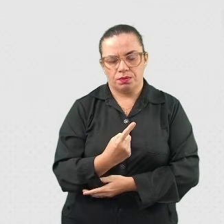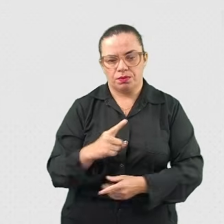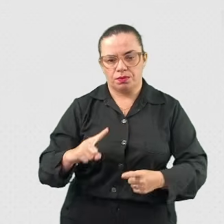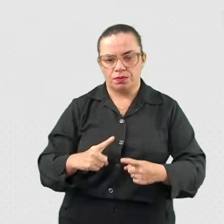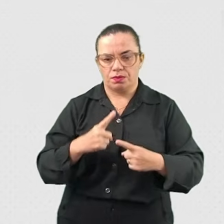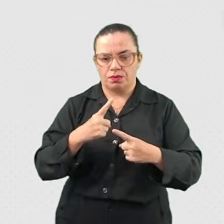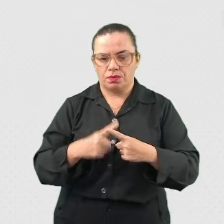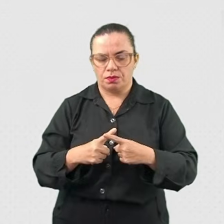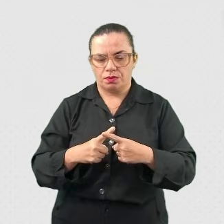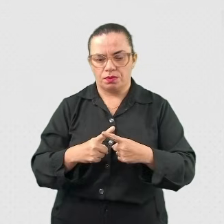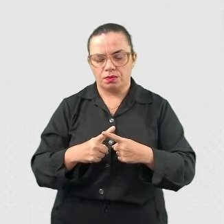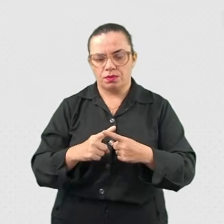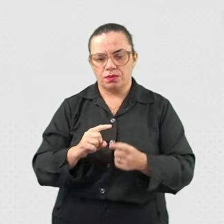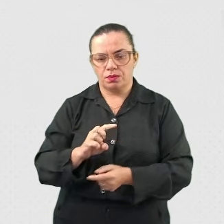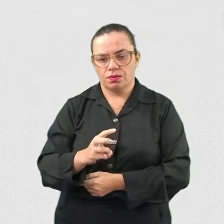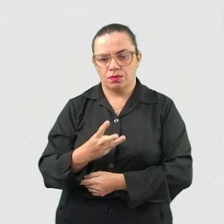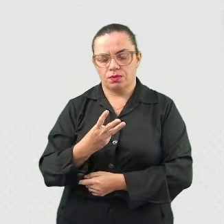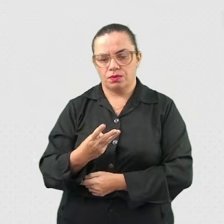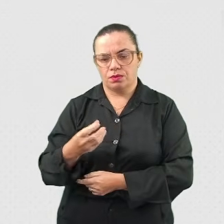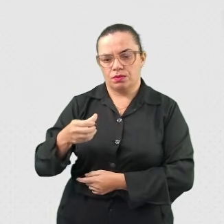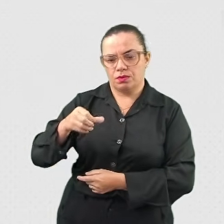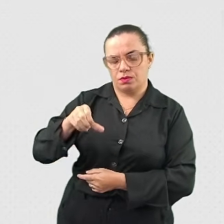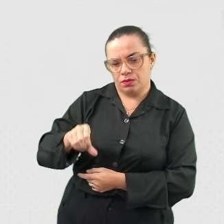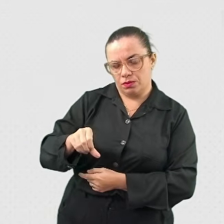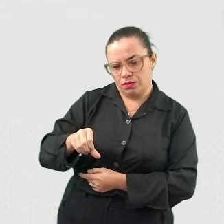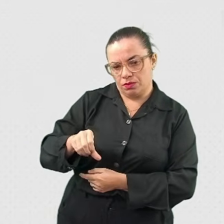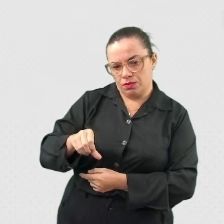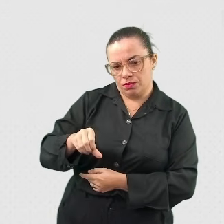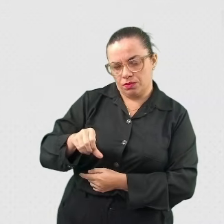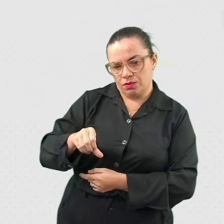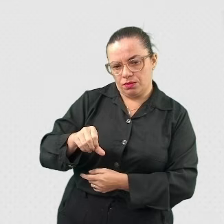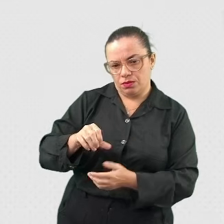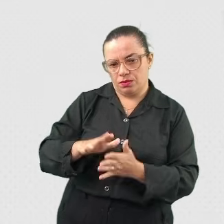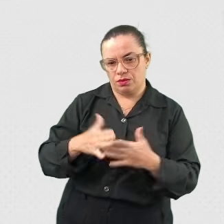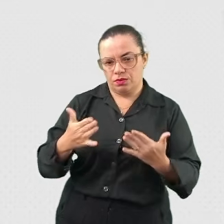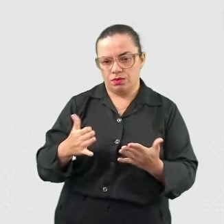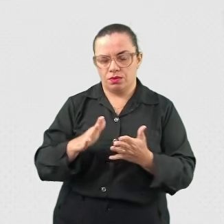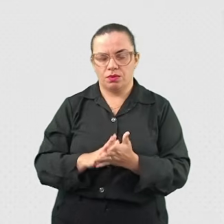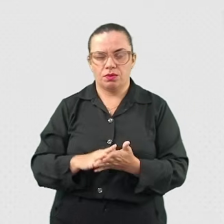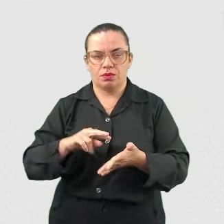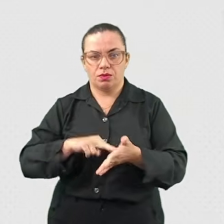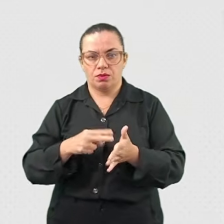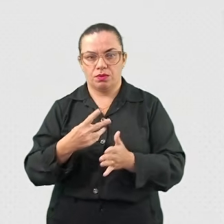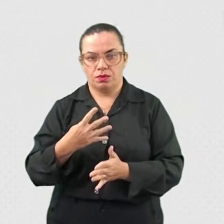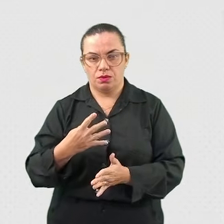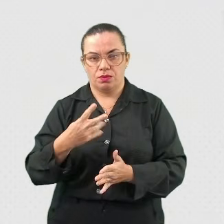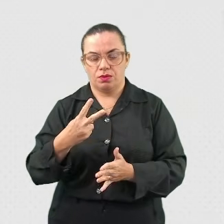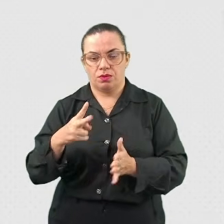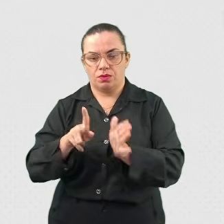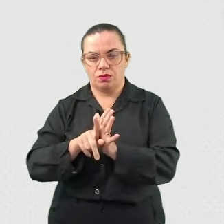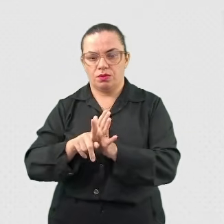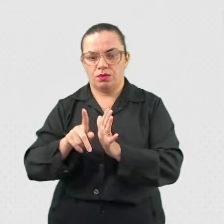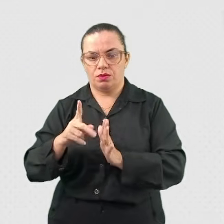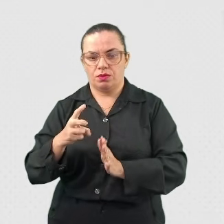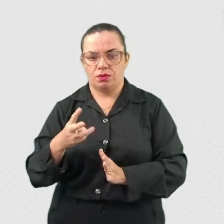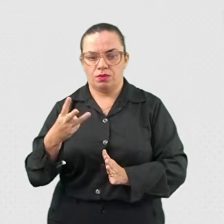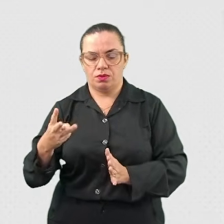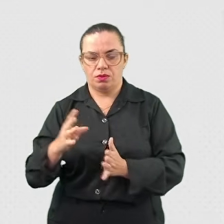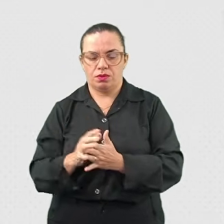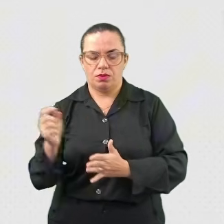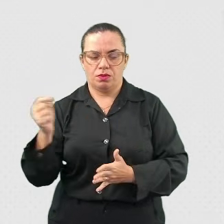multiplicado por 39, que é o 42 menos 3. Vamos fazer essa continha aqui do lado.